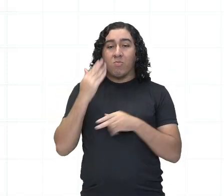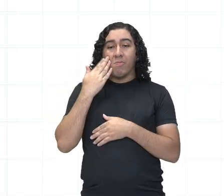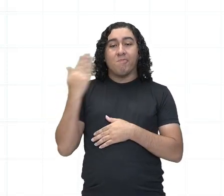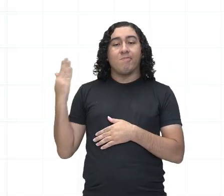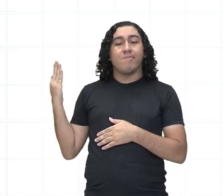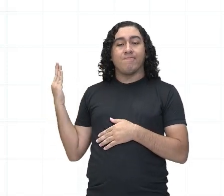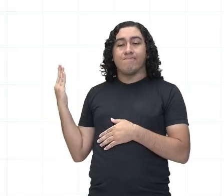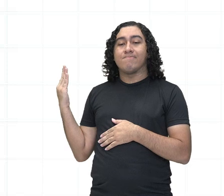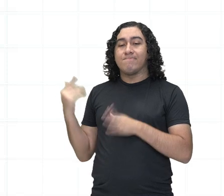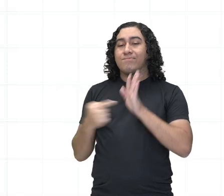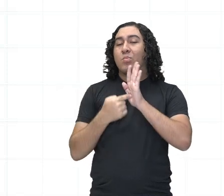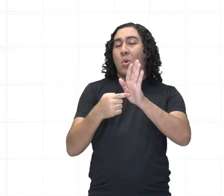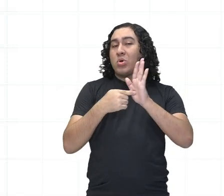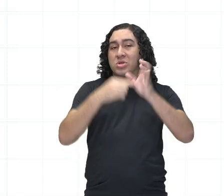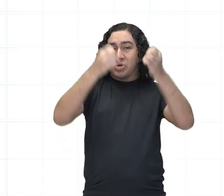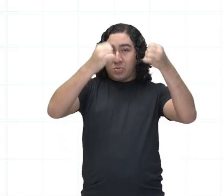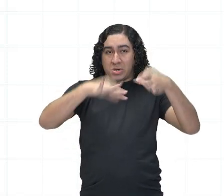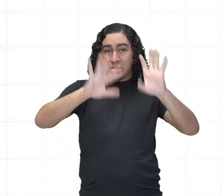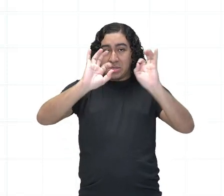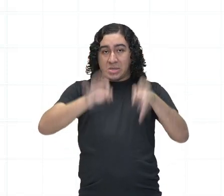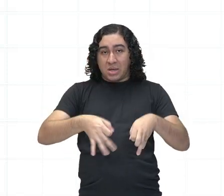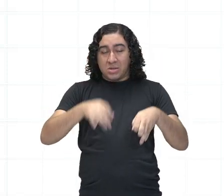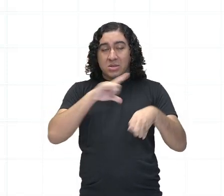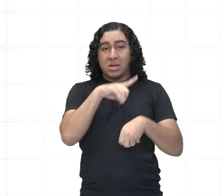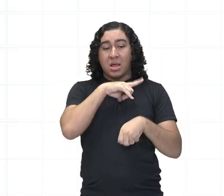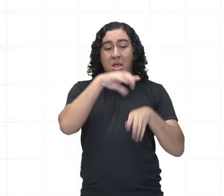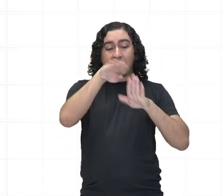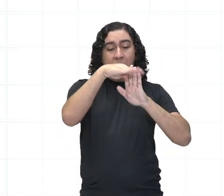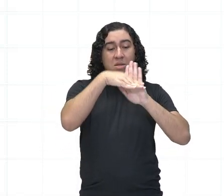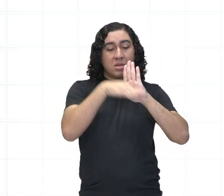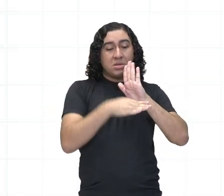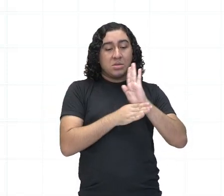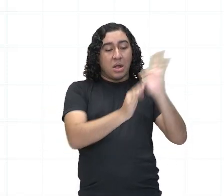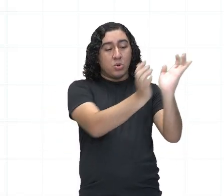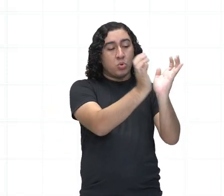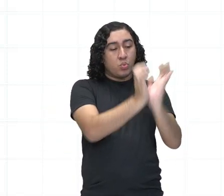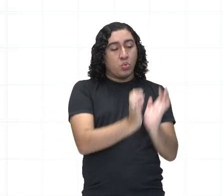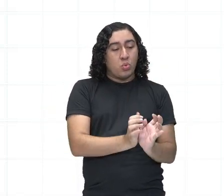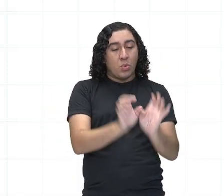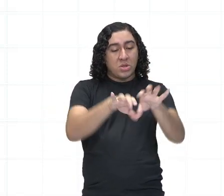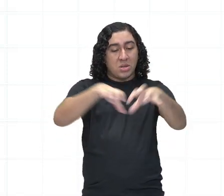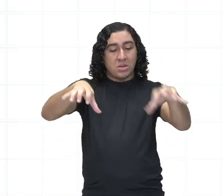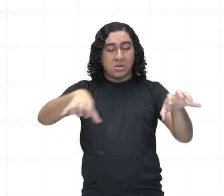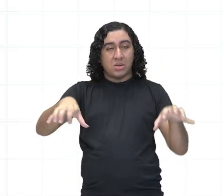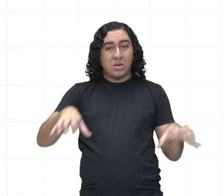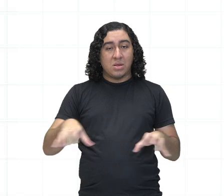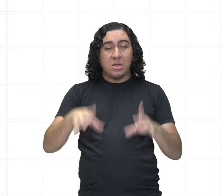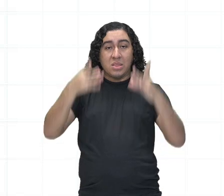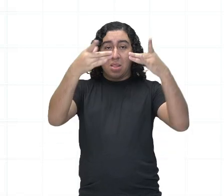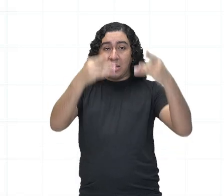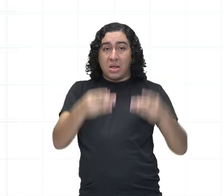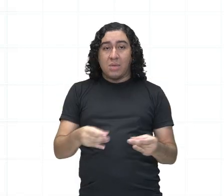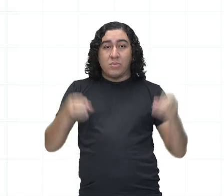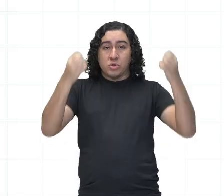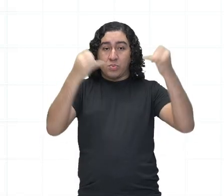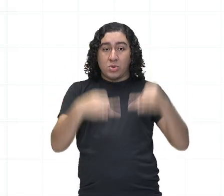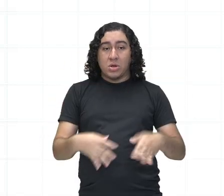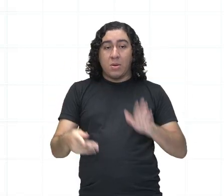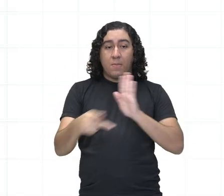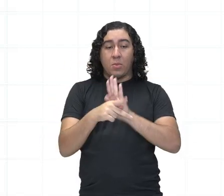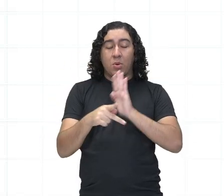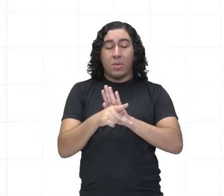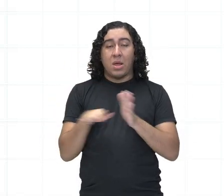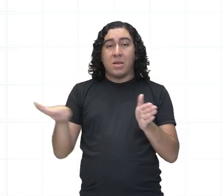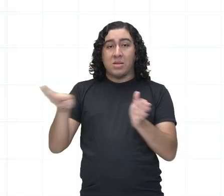que vocês estão vendo, que existe esse detalhamento maior do reino